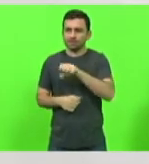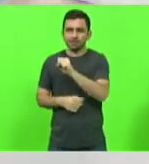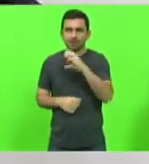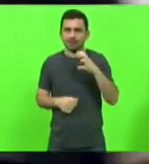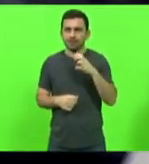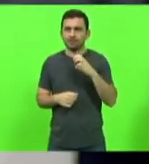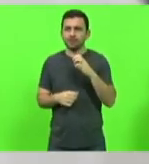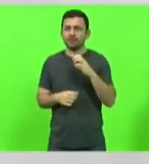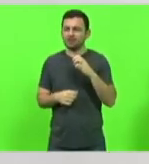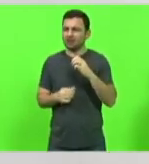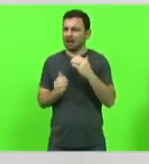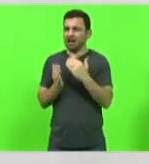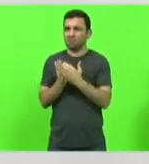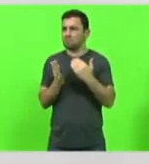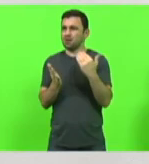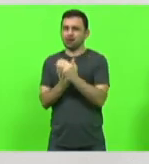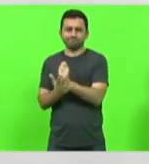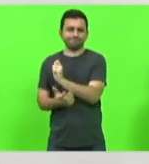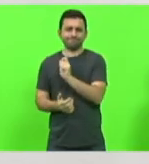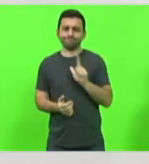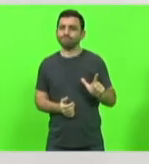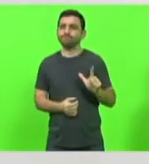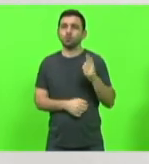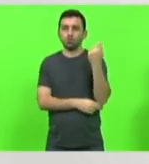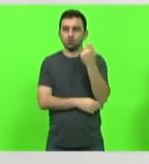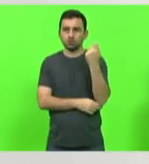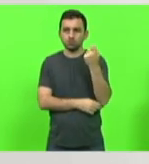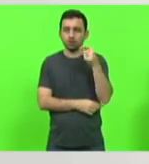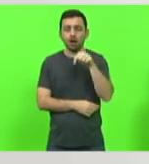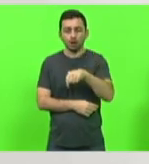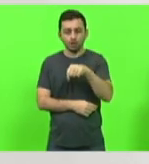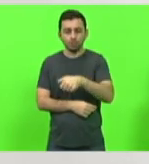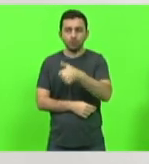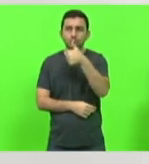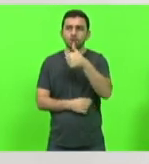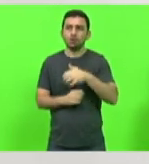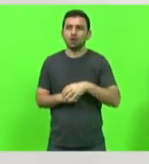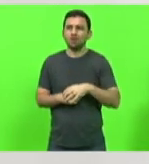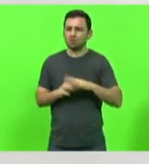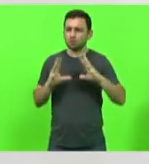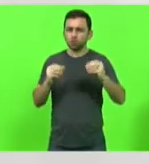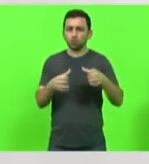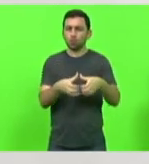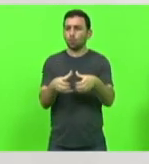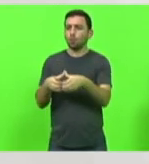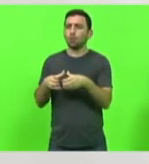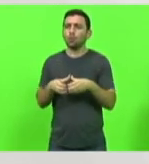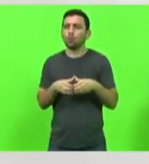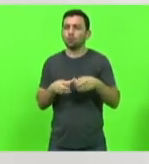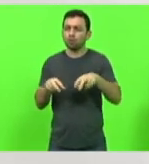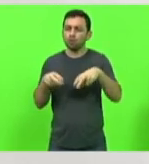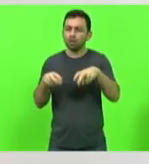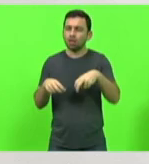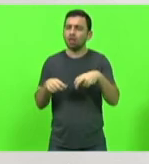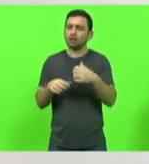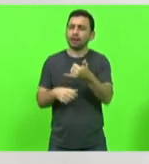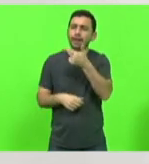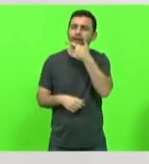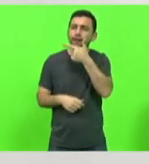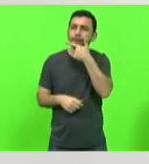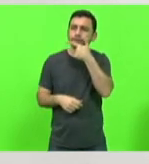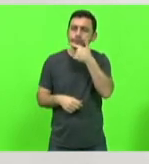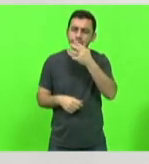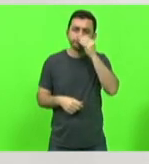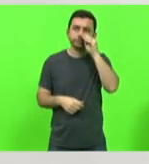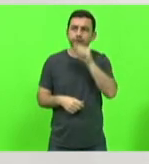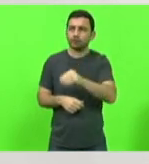anos, pelo menos, mas não pode jogar todo pequeno agricultor de queijo artesanal de leite cru na vala, ele